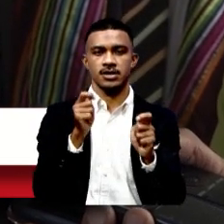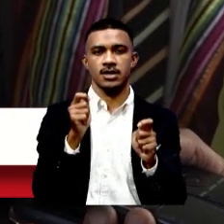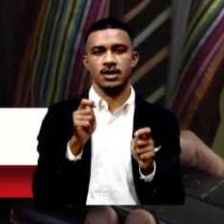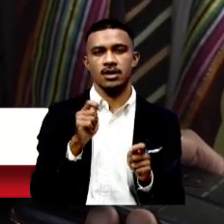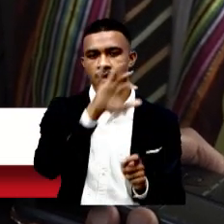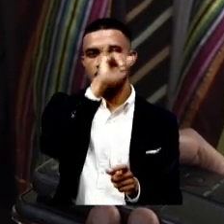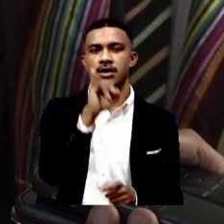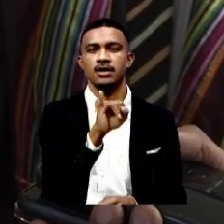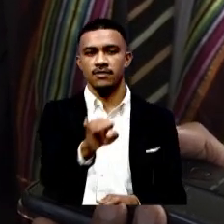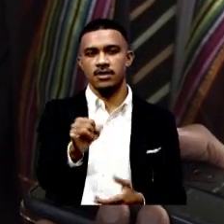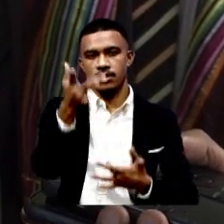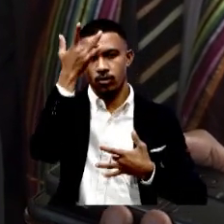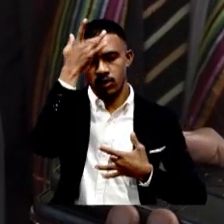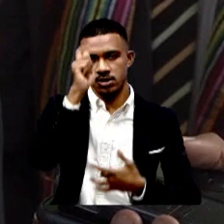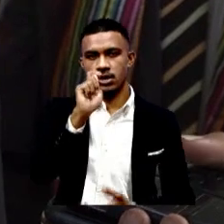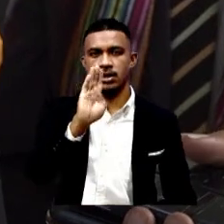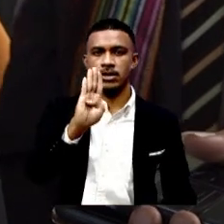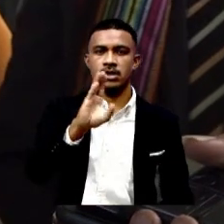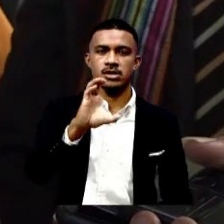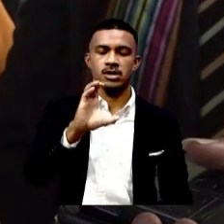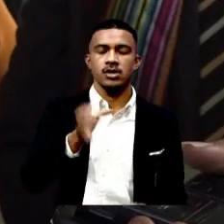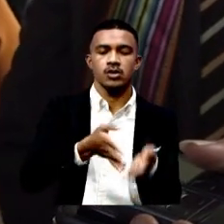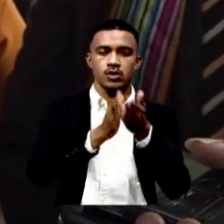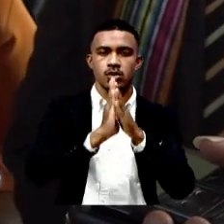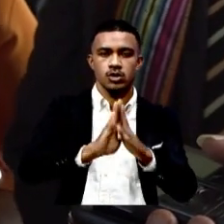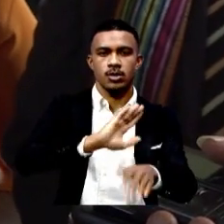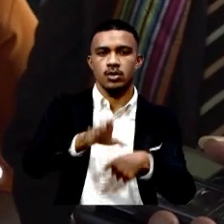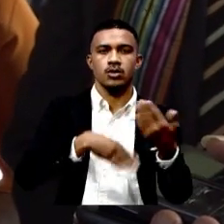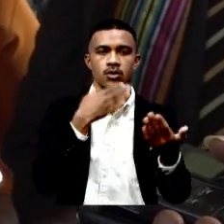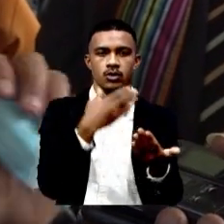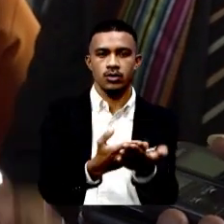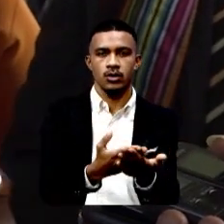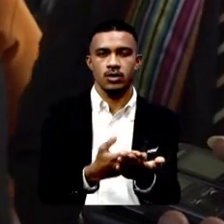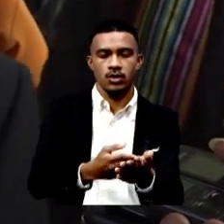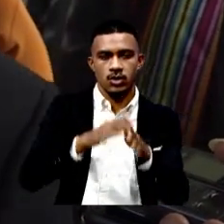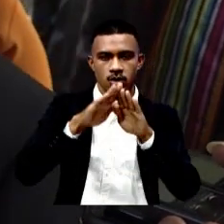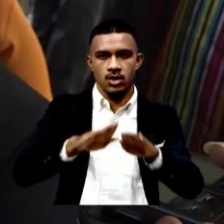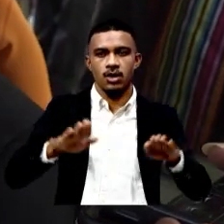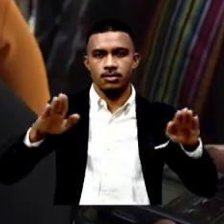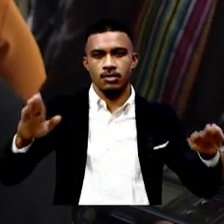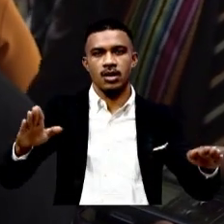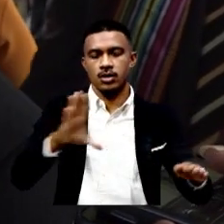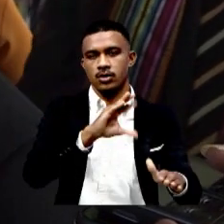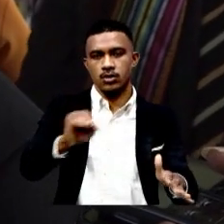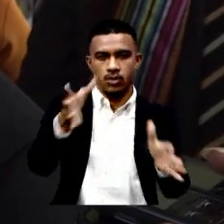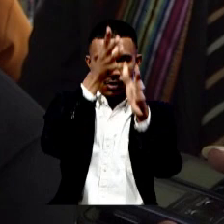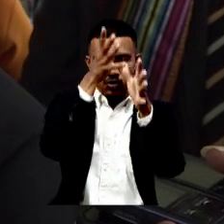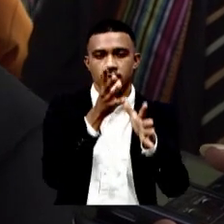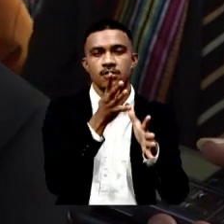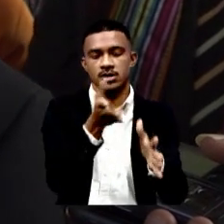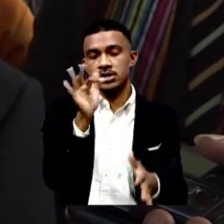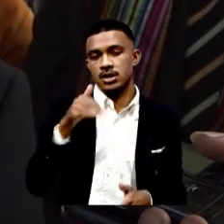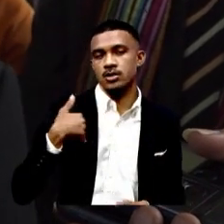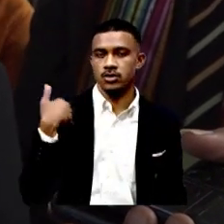identifica moras tuberculose, uso para hotu desde la barca, toca tuas, liu jovens,